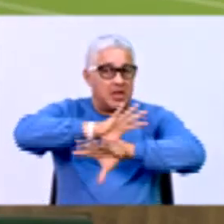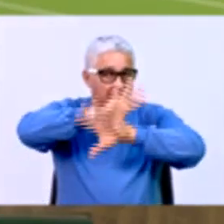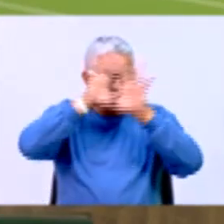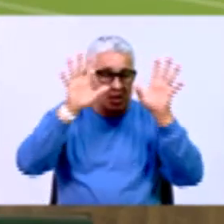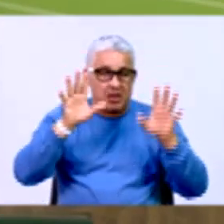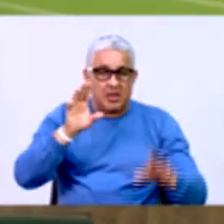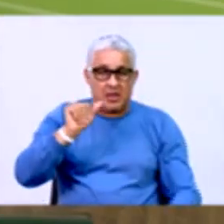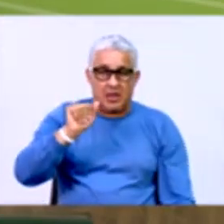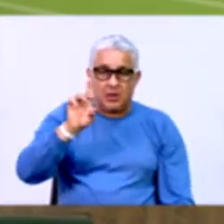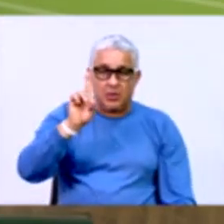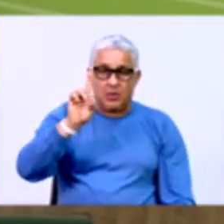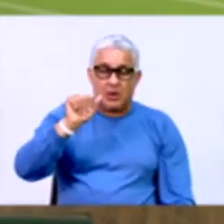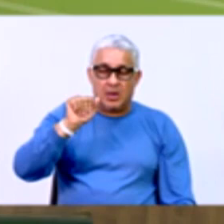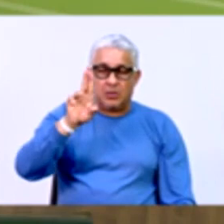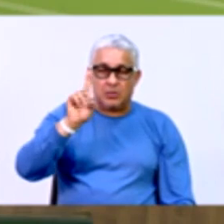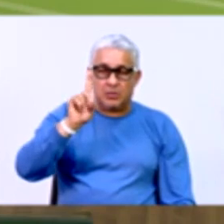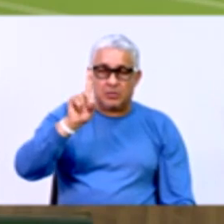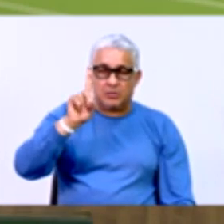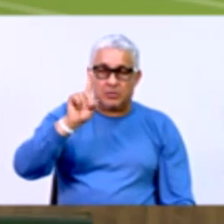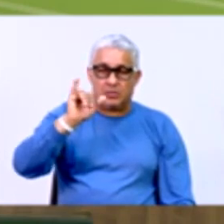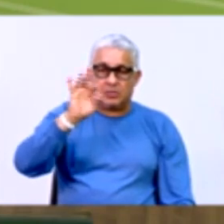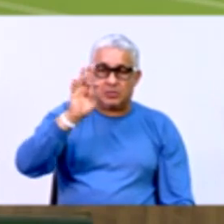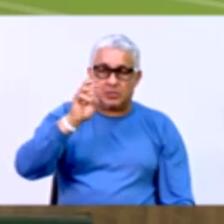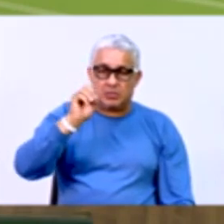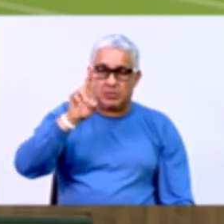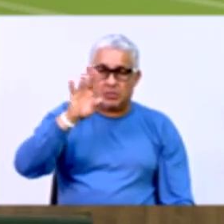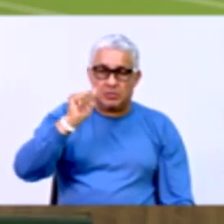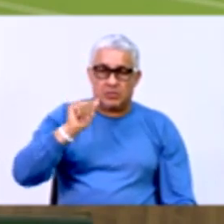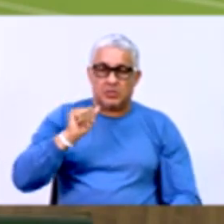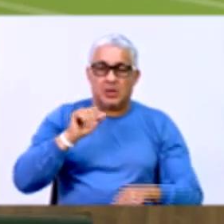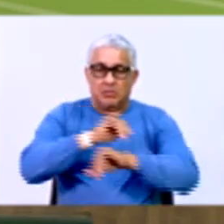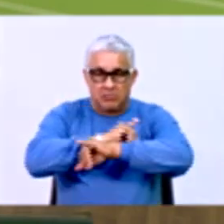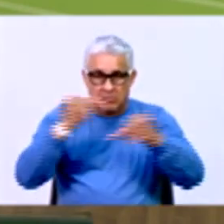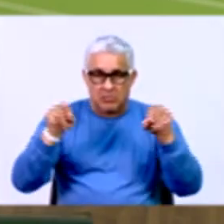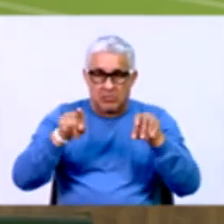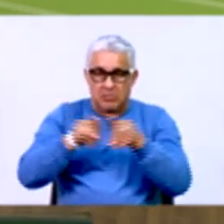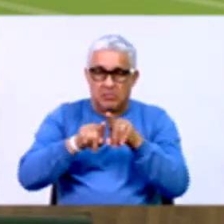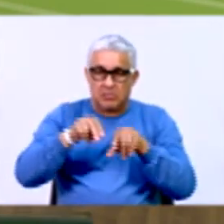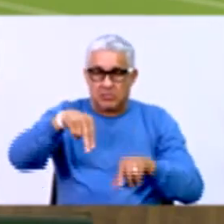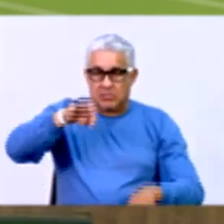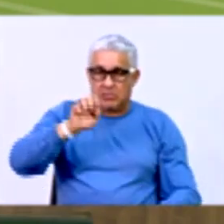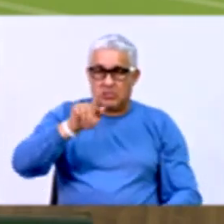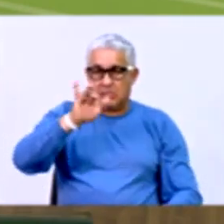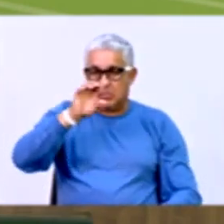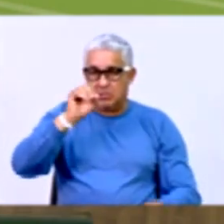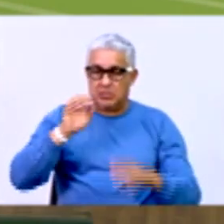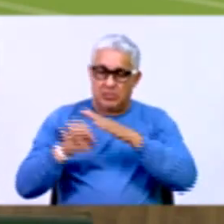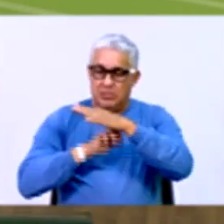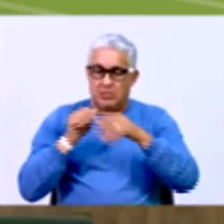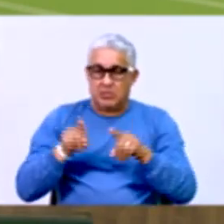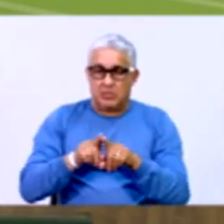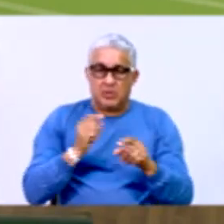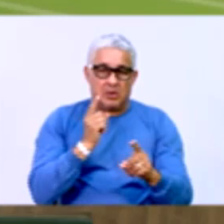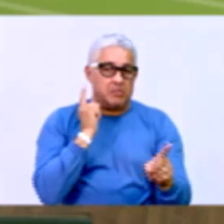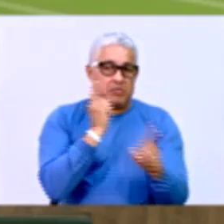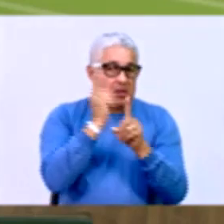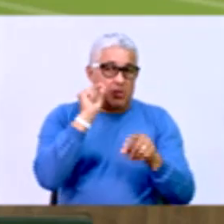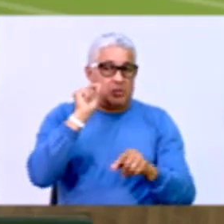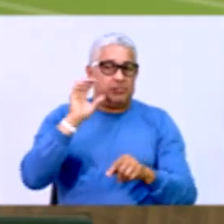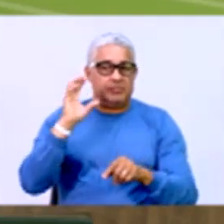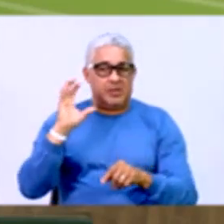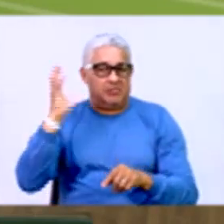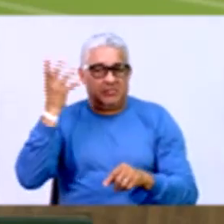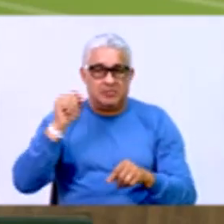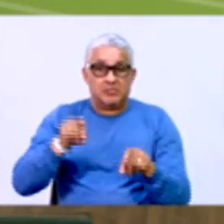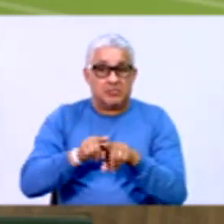dando mais confiabilidade às informações e ao negócio da sua empresa. A auditoria não é apenas para descobrir também o que está certo e errado, não, é dar